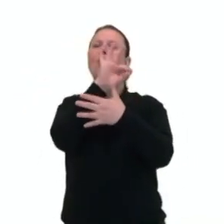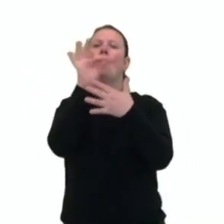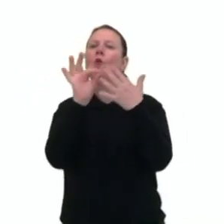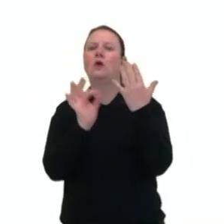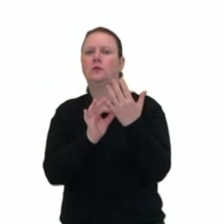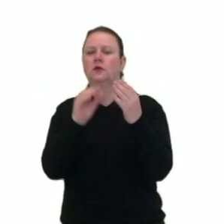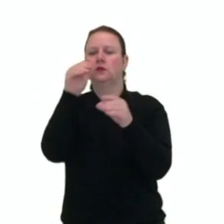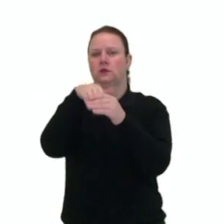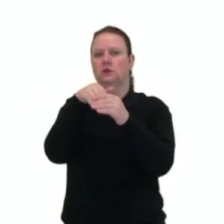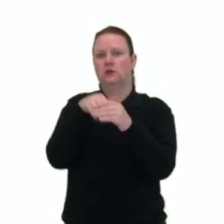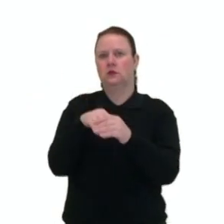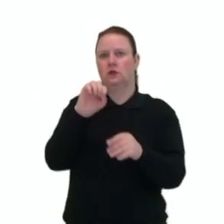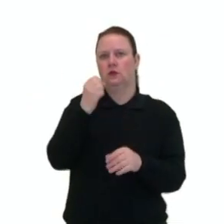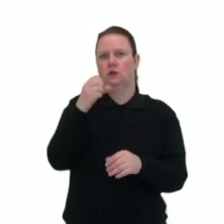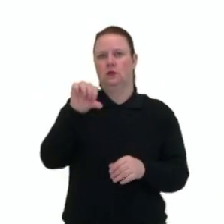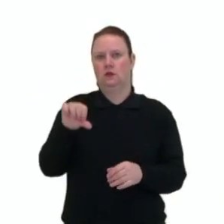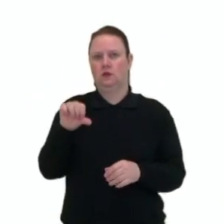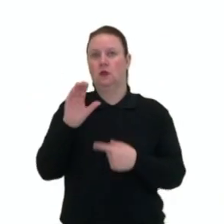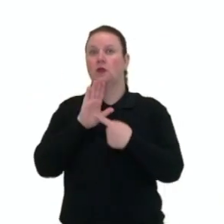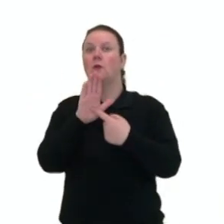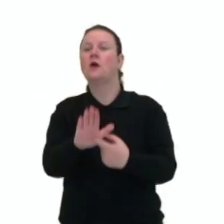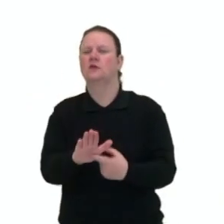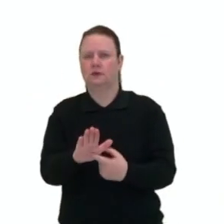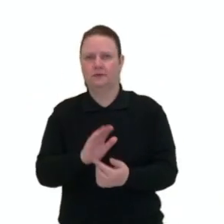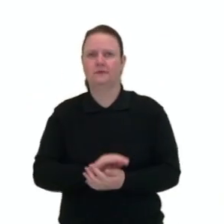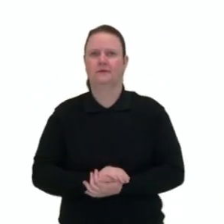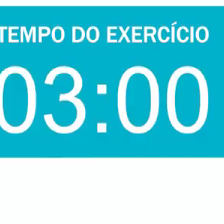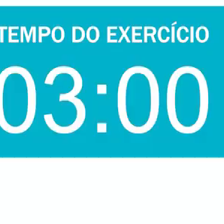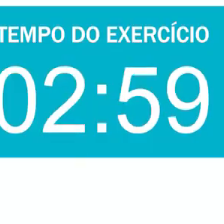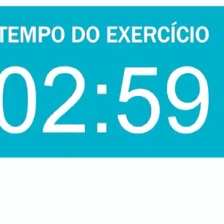eleição de 89 a charge está fazendo referência?